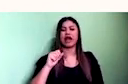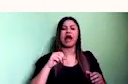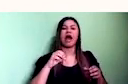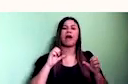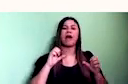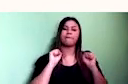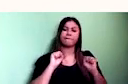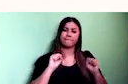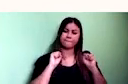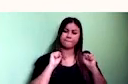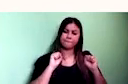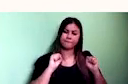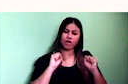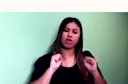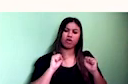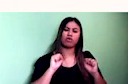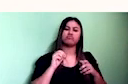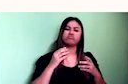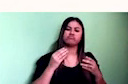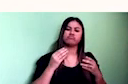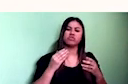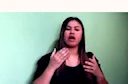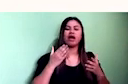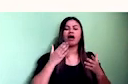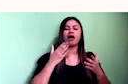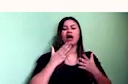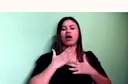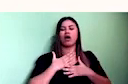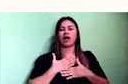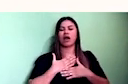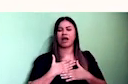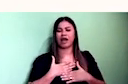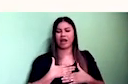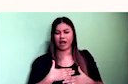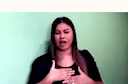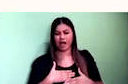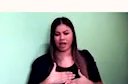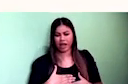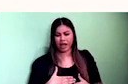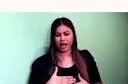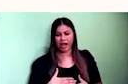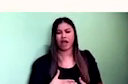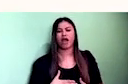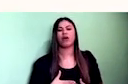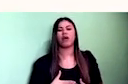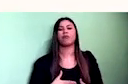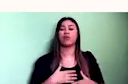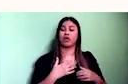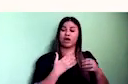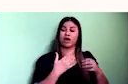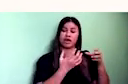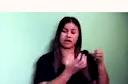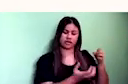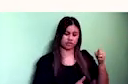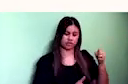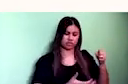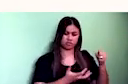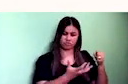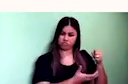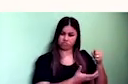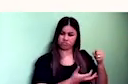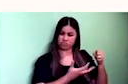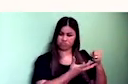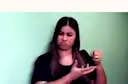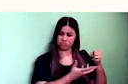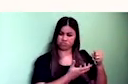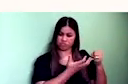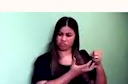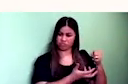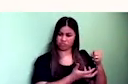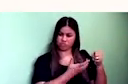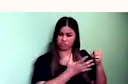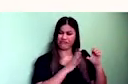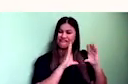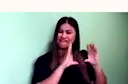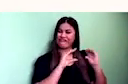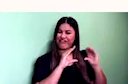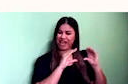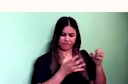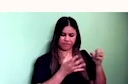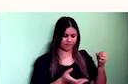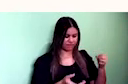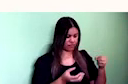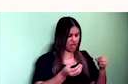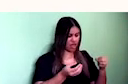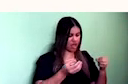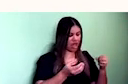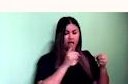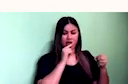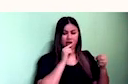capim-limão que dá aquela acalmada, né? Traz aquele aconchego. É por infusão, porque é uma folhinha bem molinha,